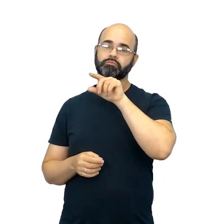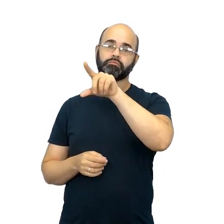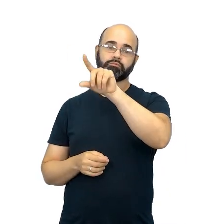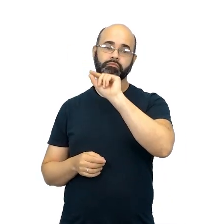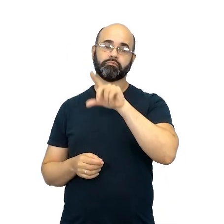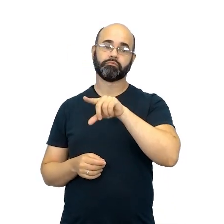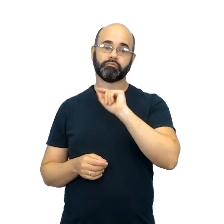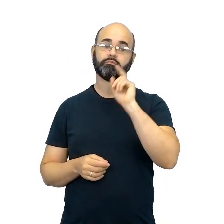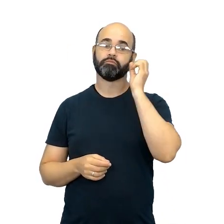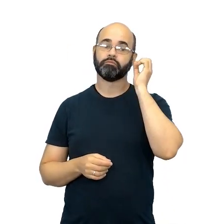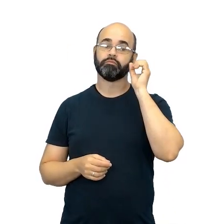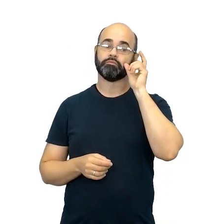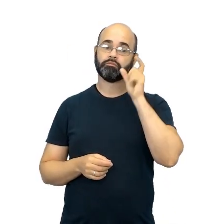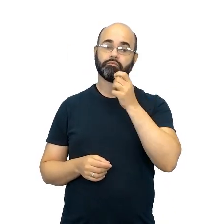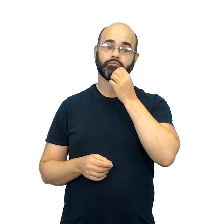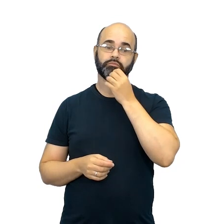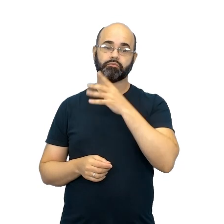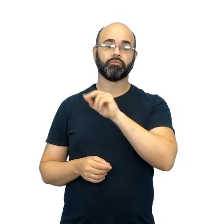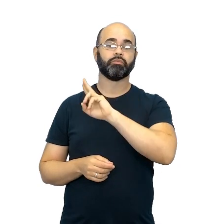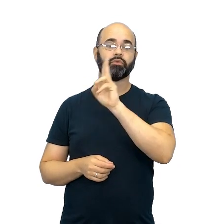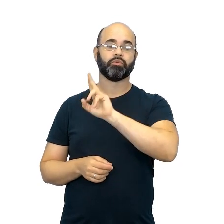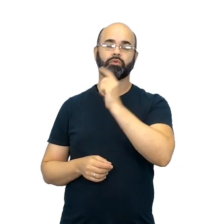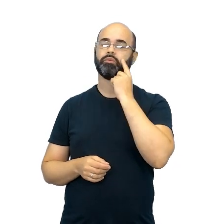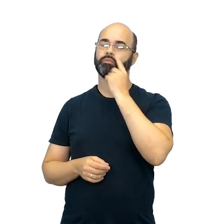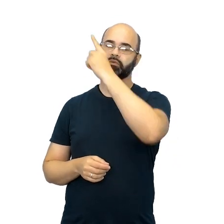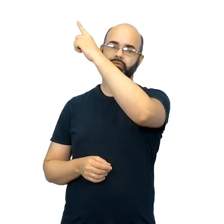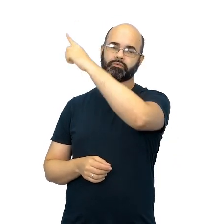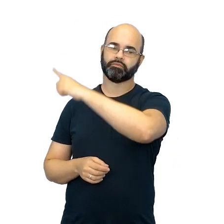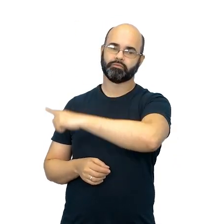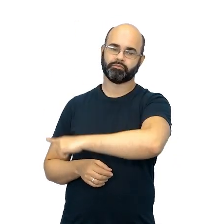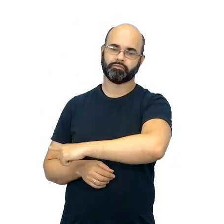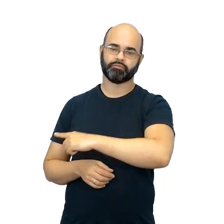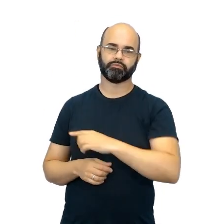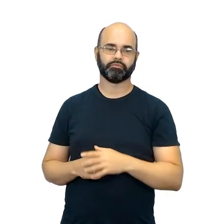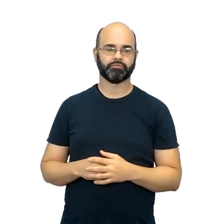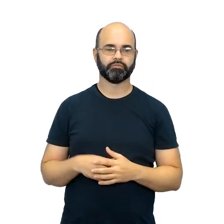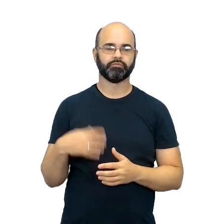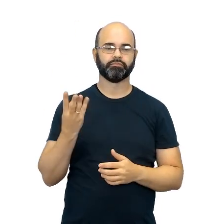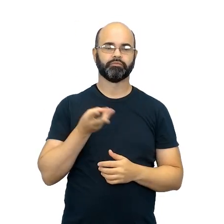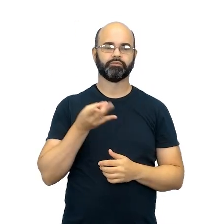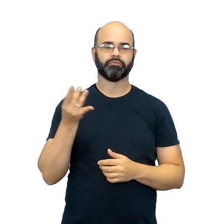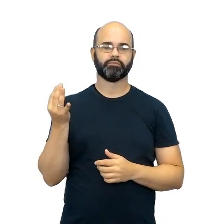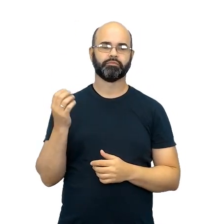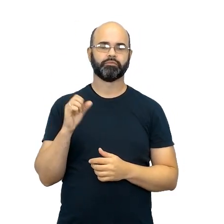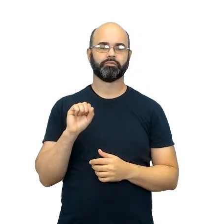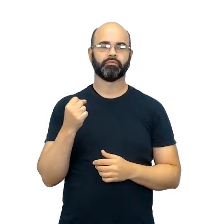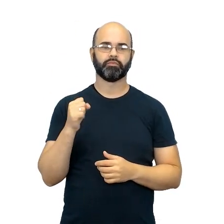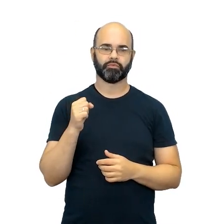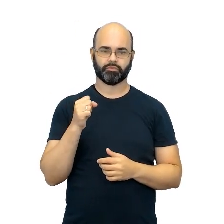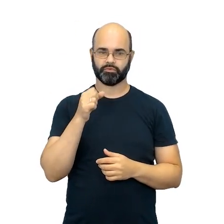o Ampère, o Faraday, o Lenz e o Maxwell. 1, 2, 3, 4, 5, 6, 7, 8 grupos